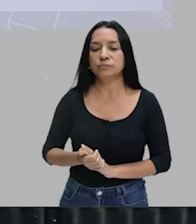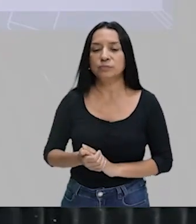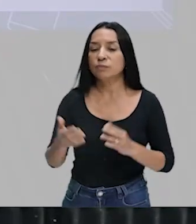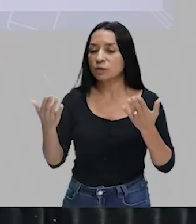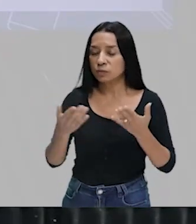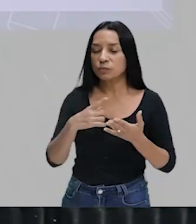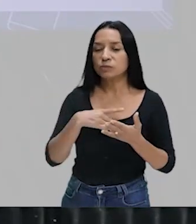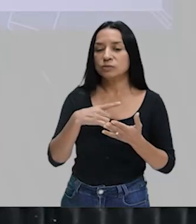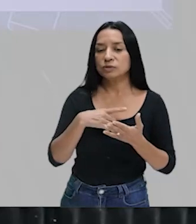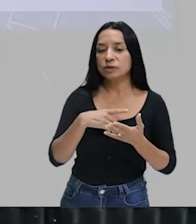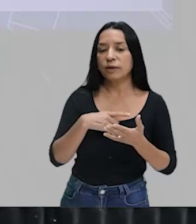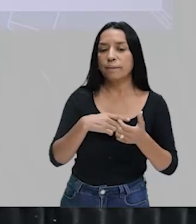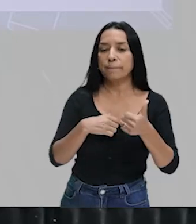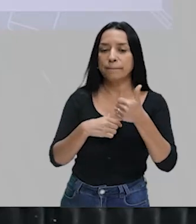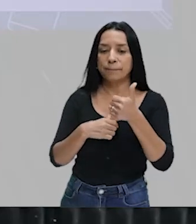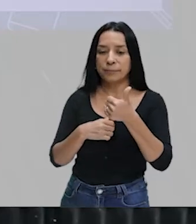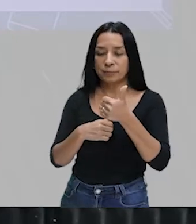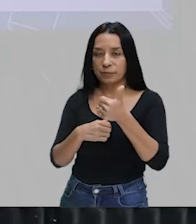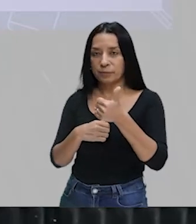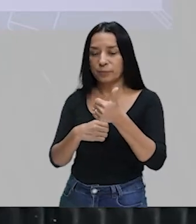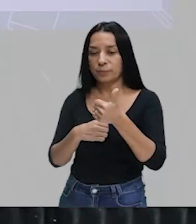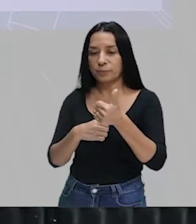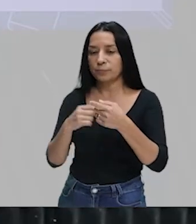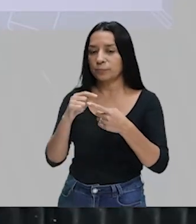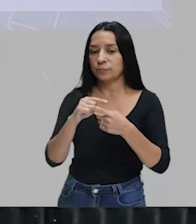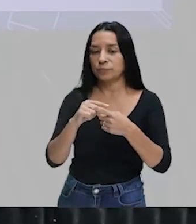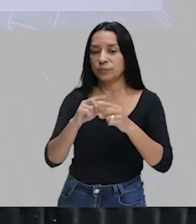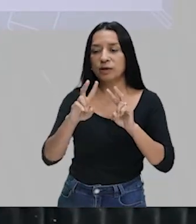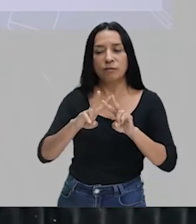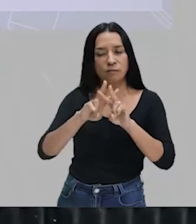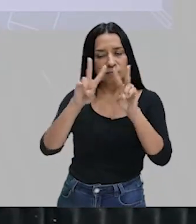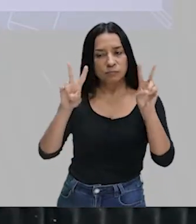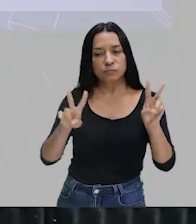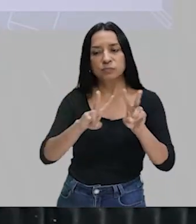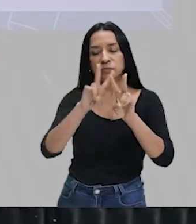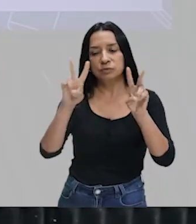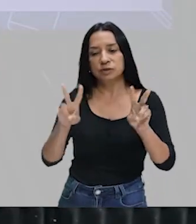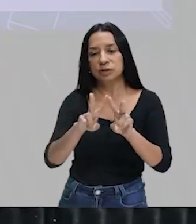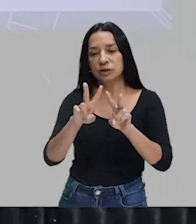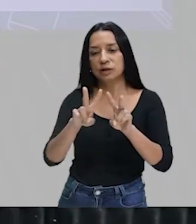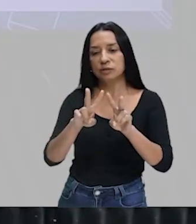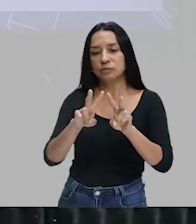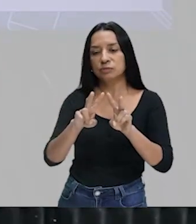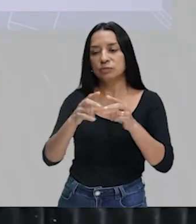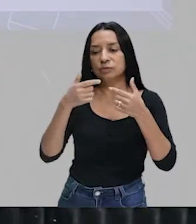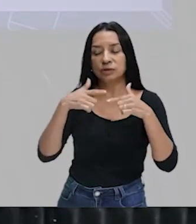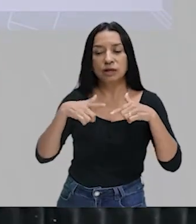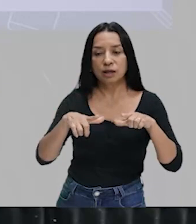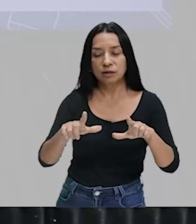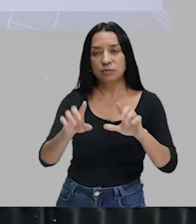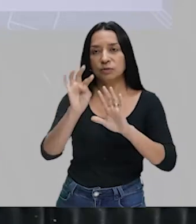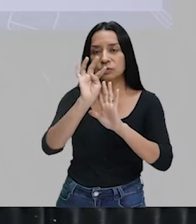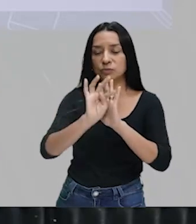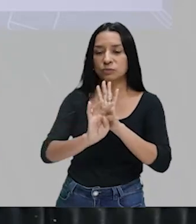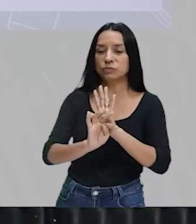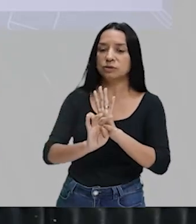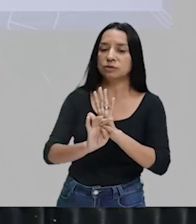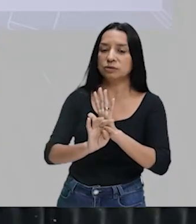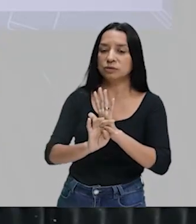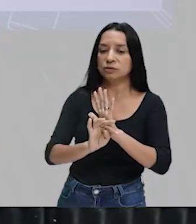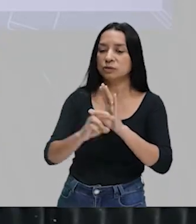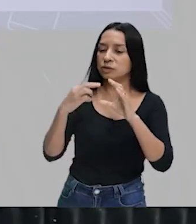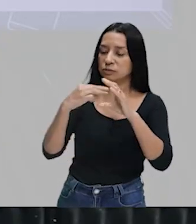ter, primeiro, Texting Language Overview, é uma visão geral sobre essa linguagem dos textos, sobre essa linguagem